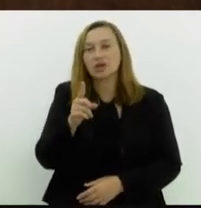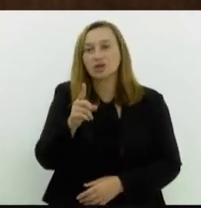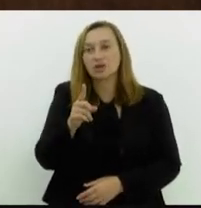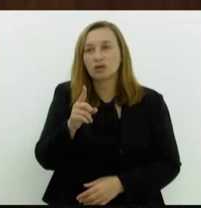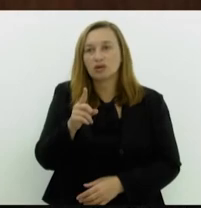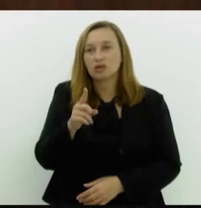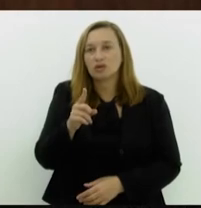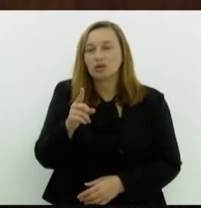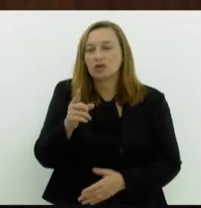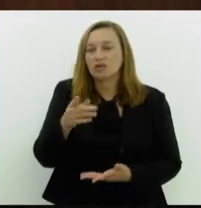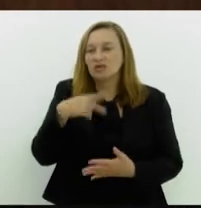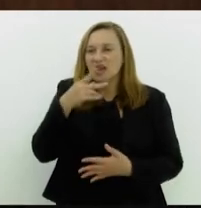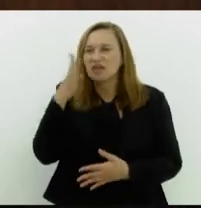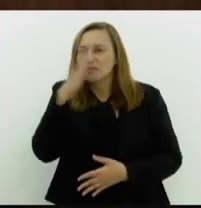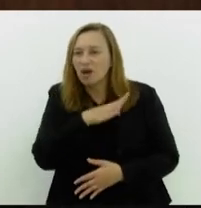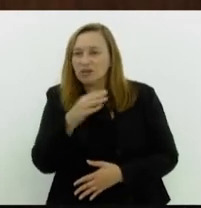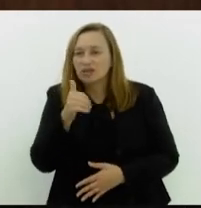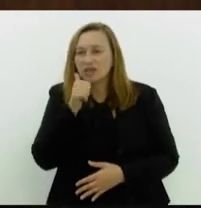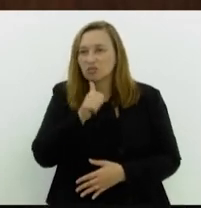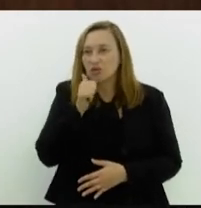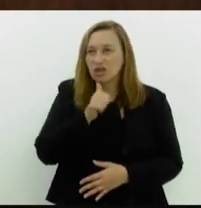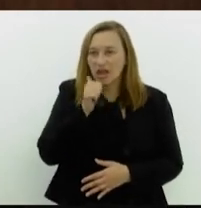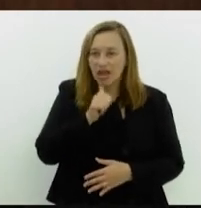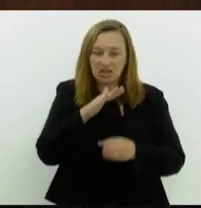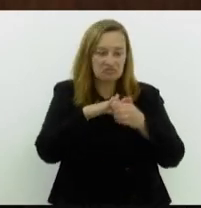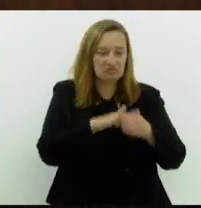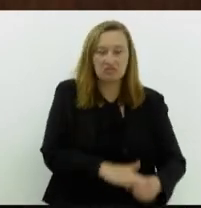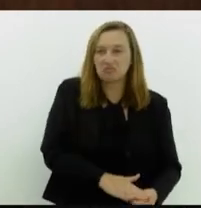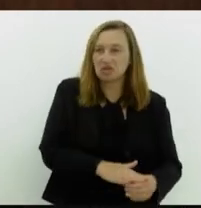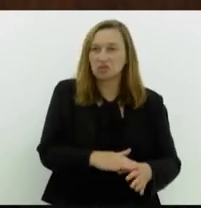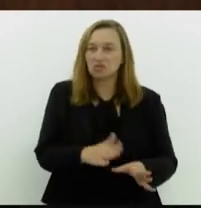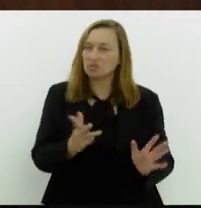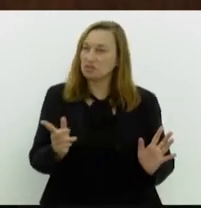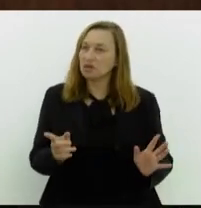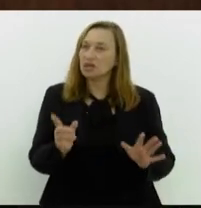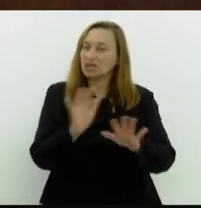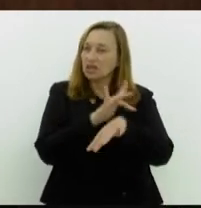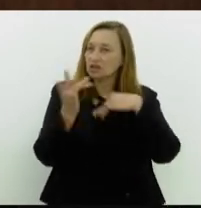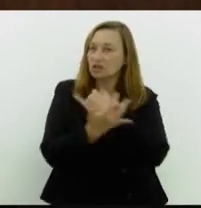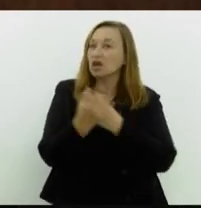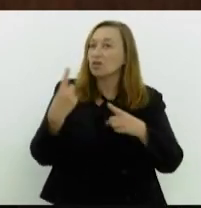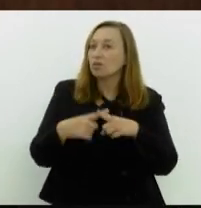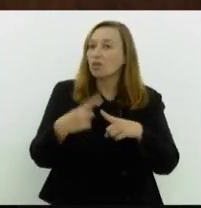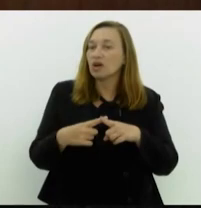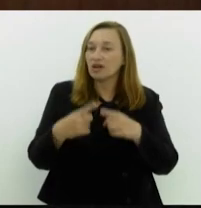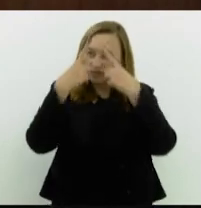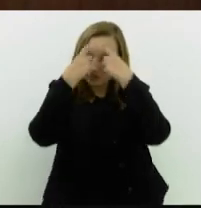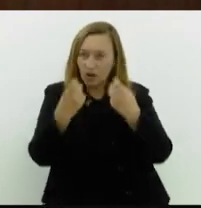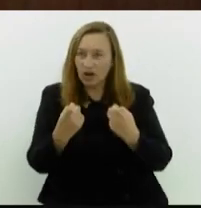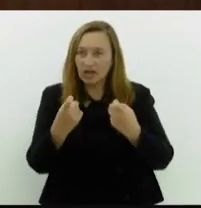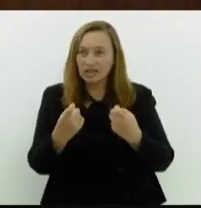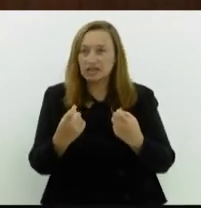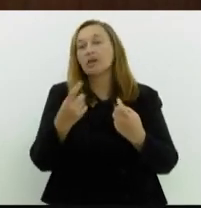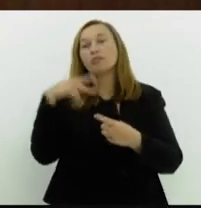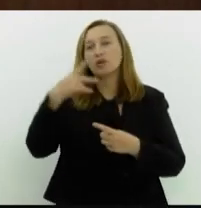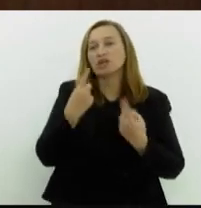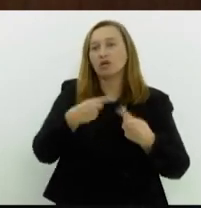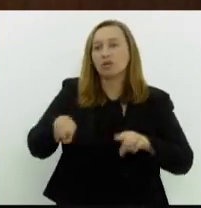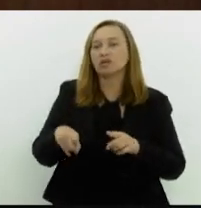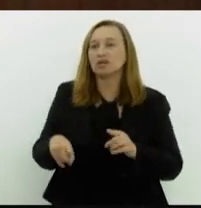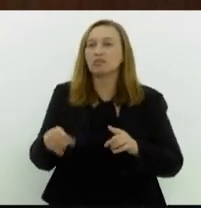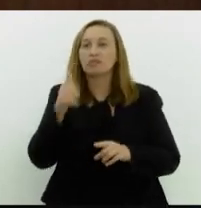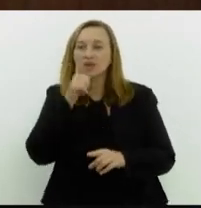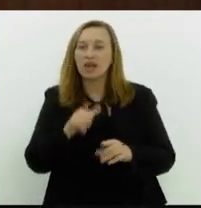as mulheres nas redes sociais, onde quer que seja, porque violência política contra a mulher é